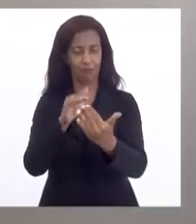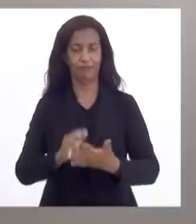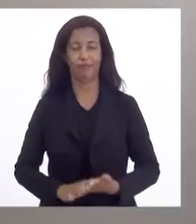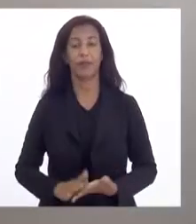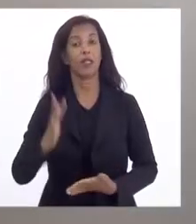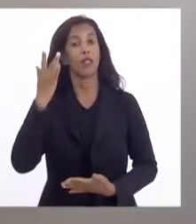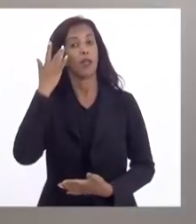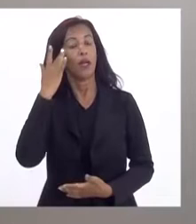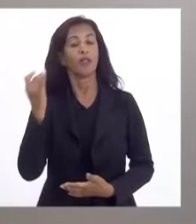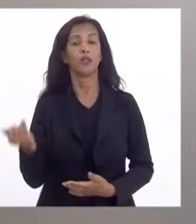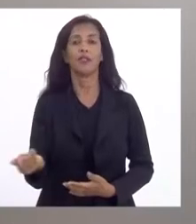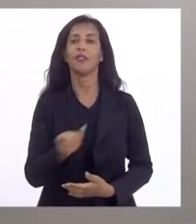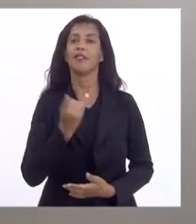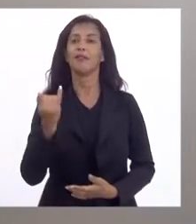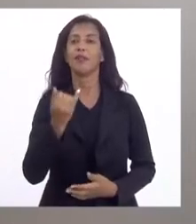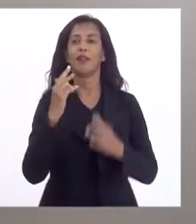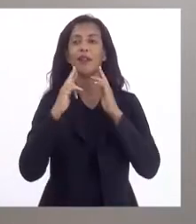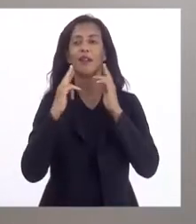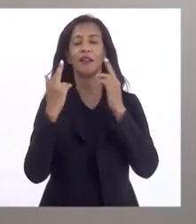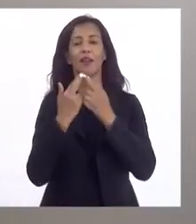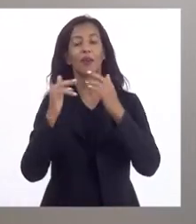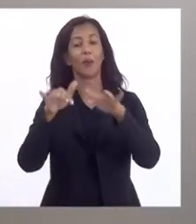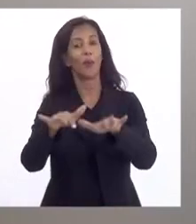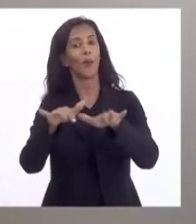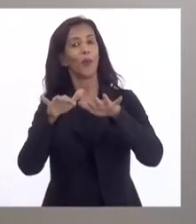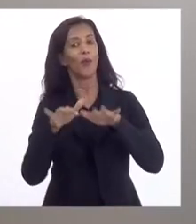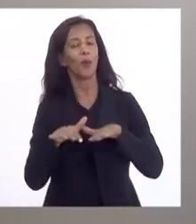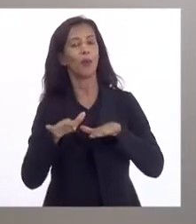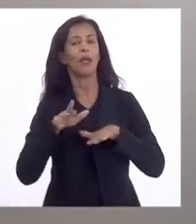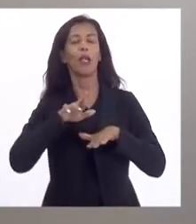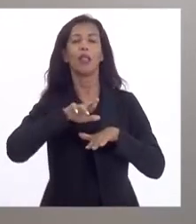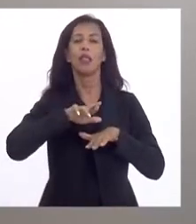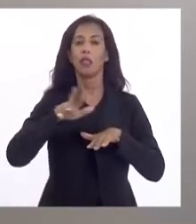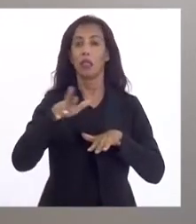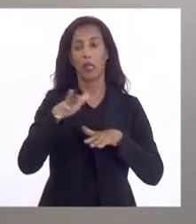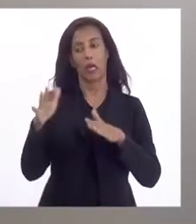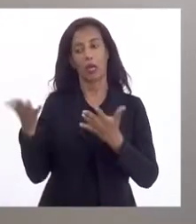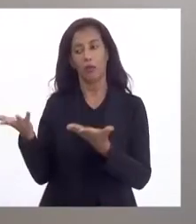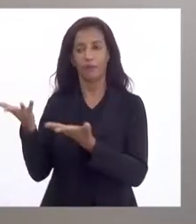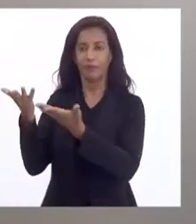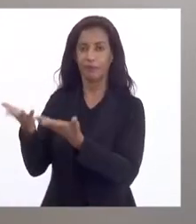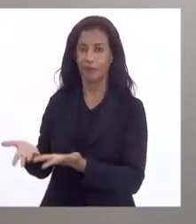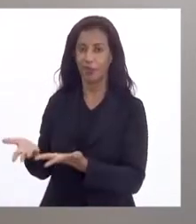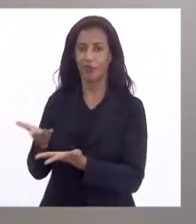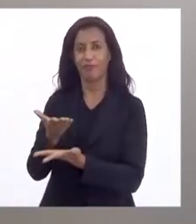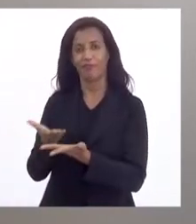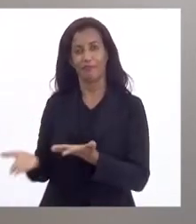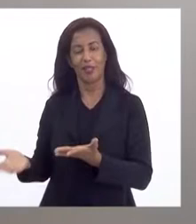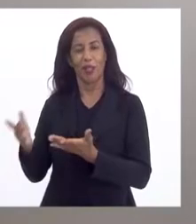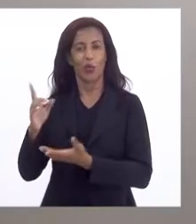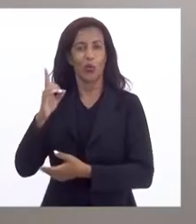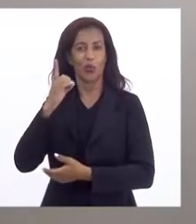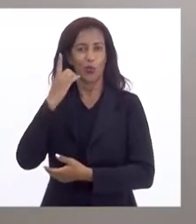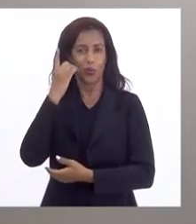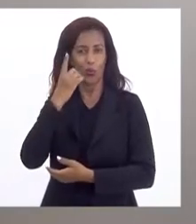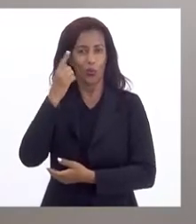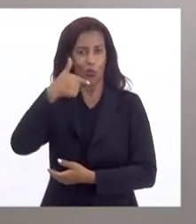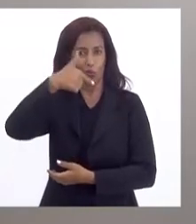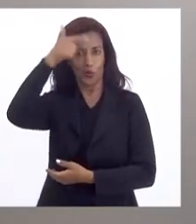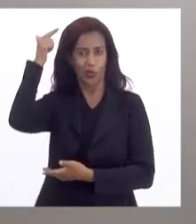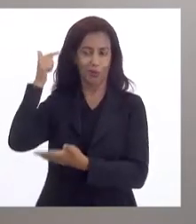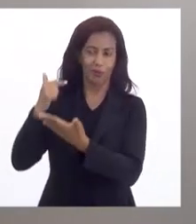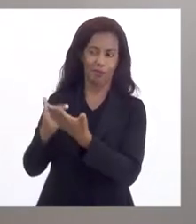muito importante a audiência pública, não desmerecendo o doutor Luiz Paulo, mas não dá mais